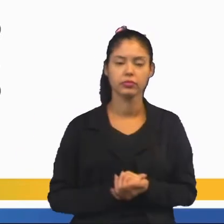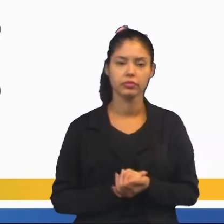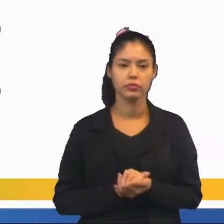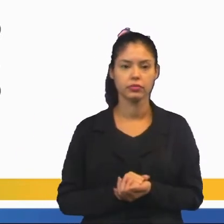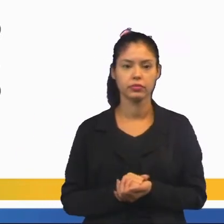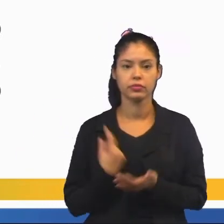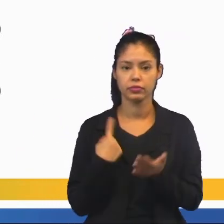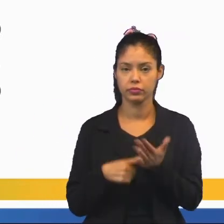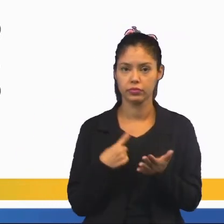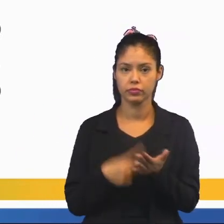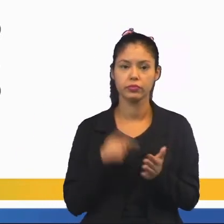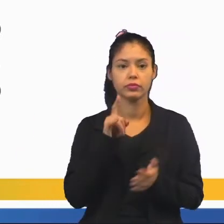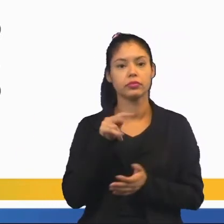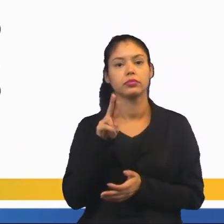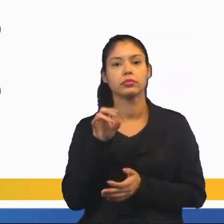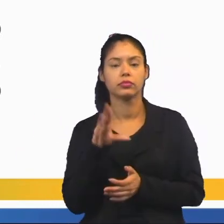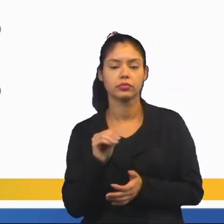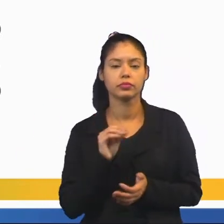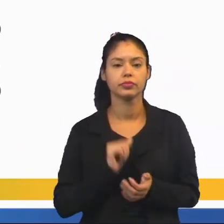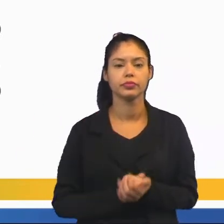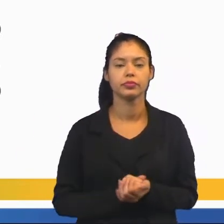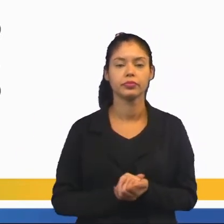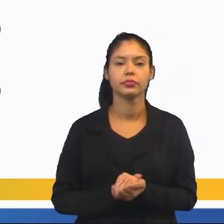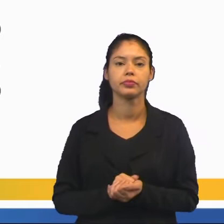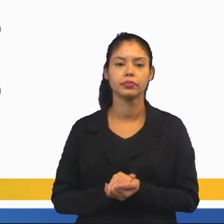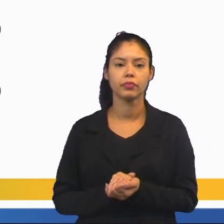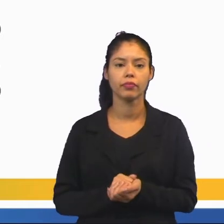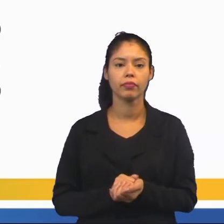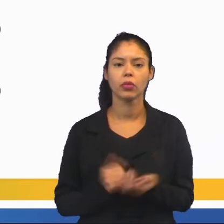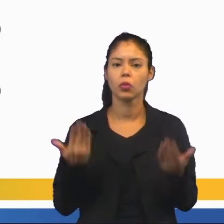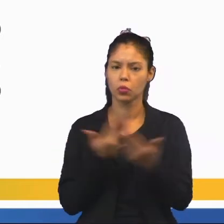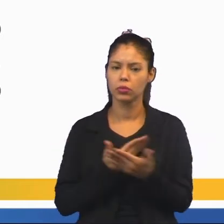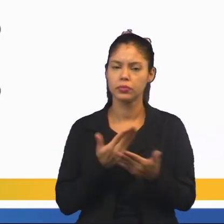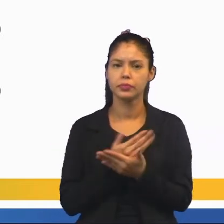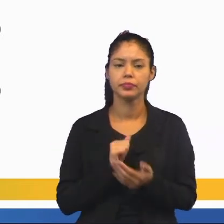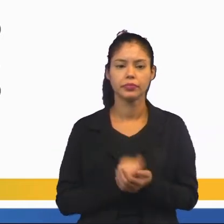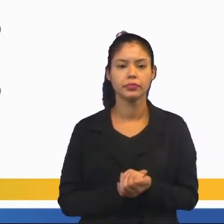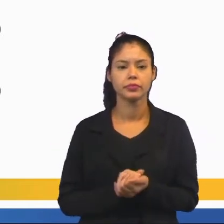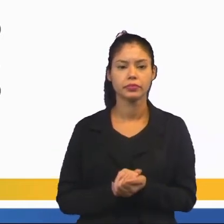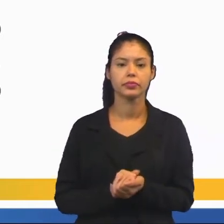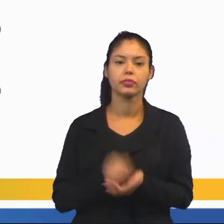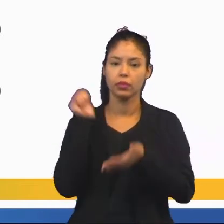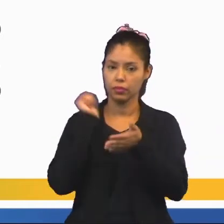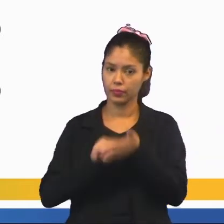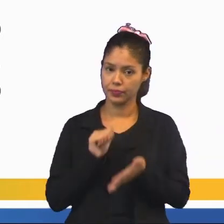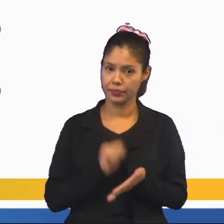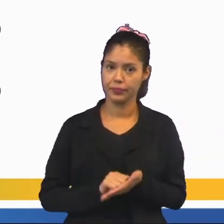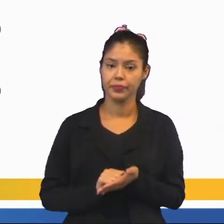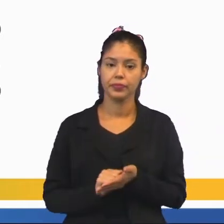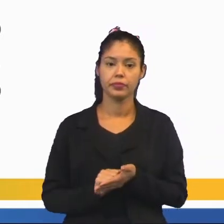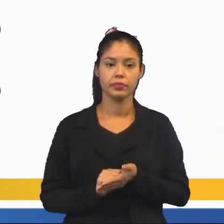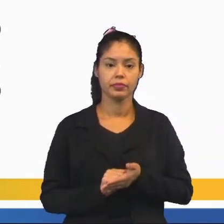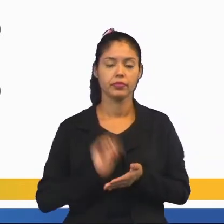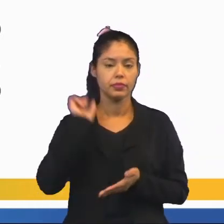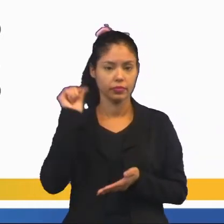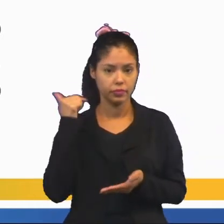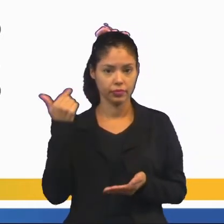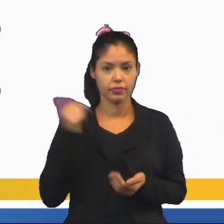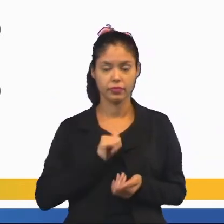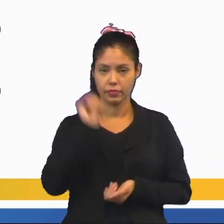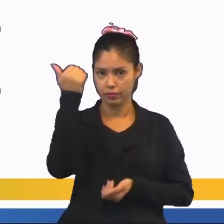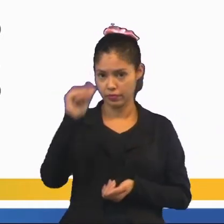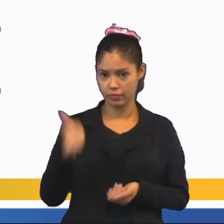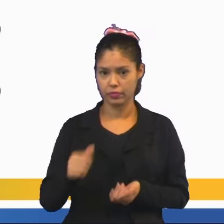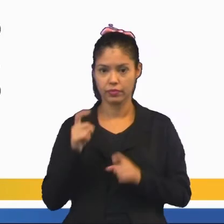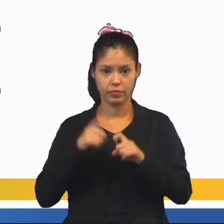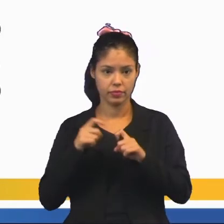teste laboratorial para confirmar o diagnóstico. E o tratamento? O tratamento é prescrito